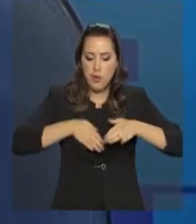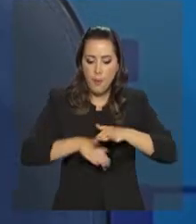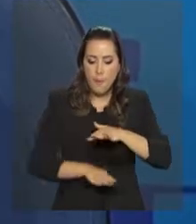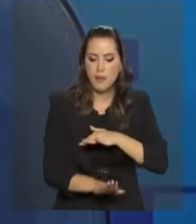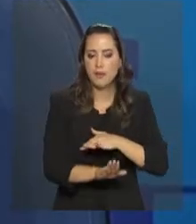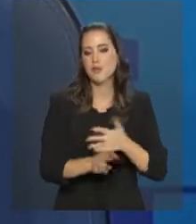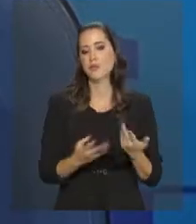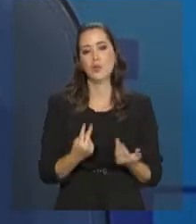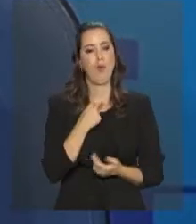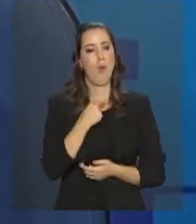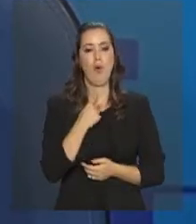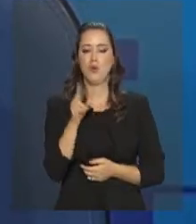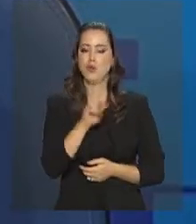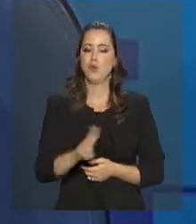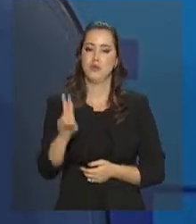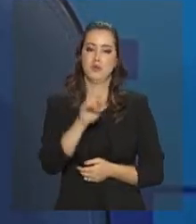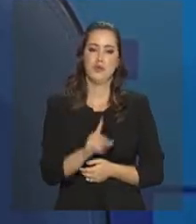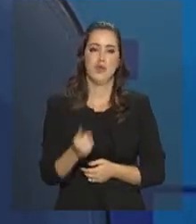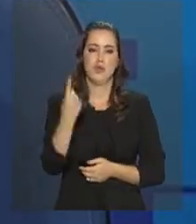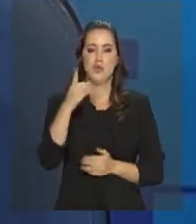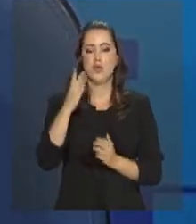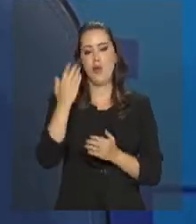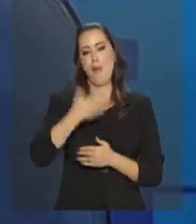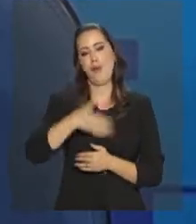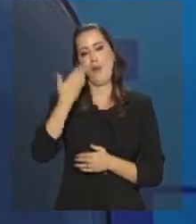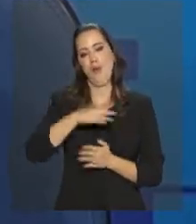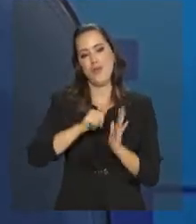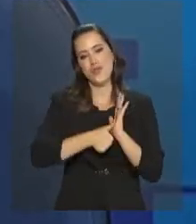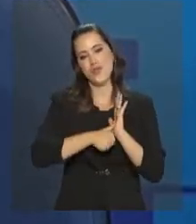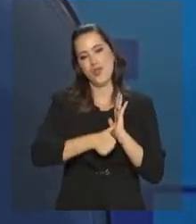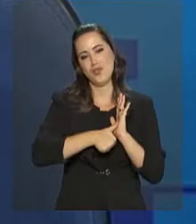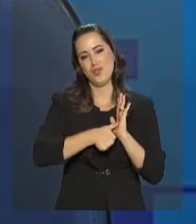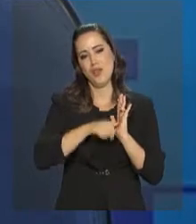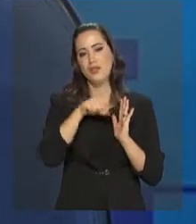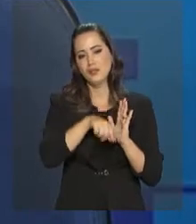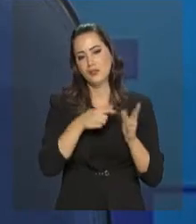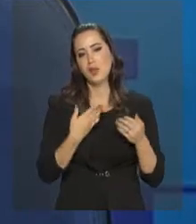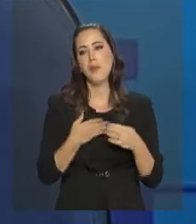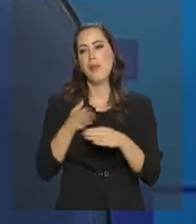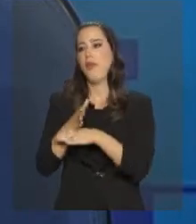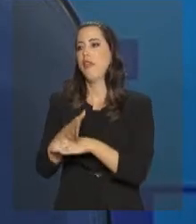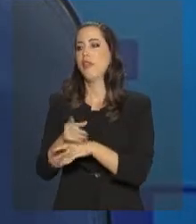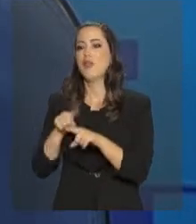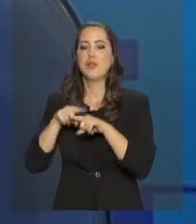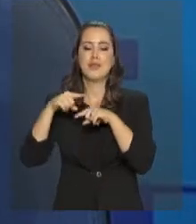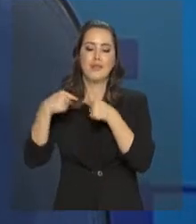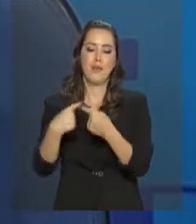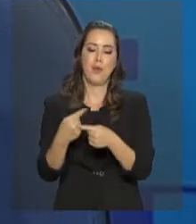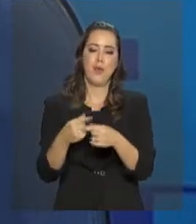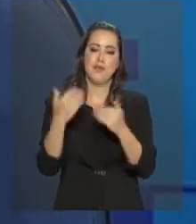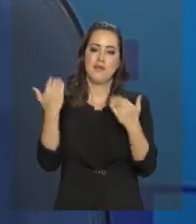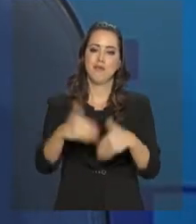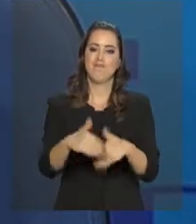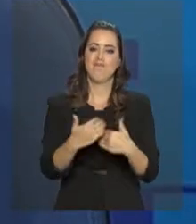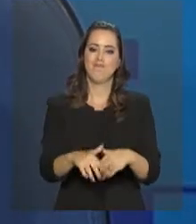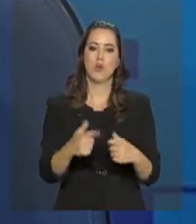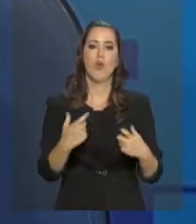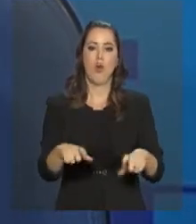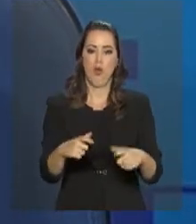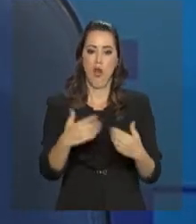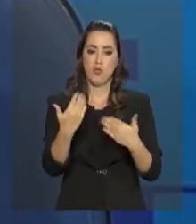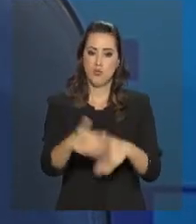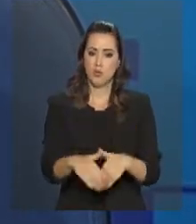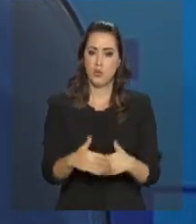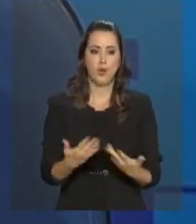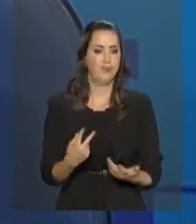leve esta única prova de identidade, porque ainda que você passe nos portões com ela, dentro da sala de aula, dentro da sala de